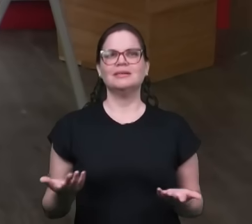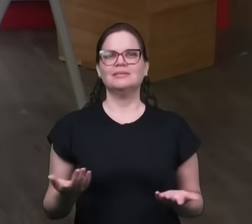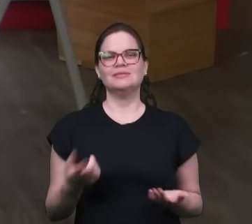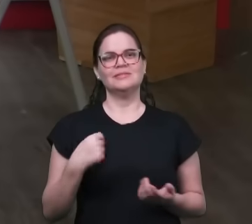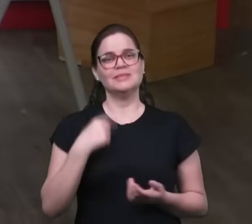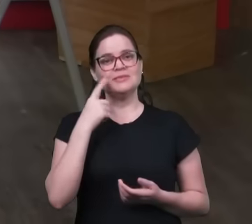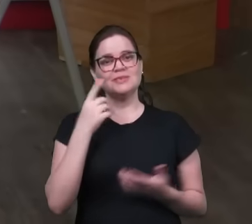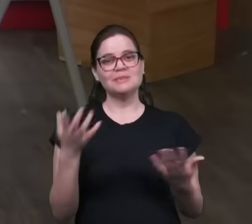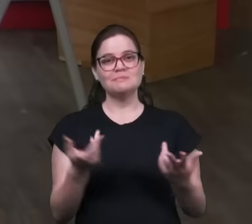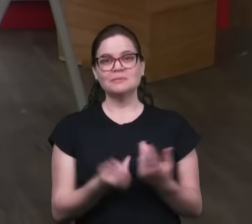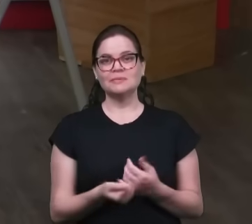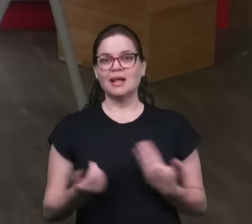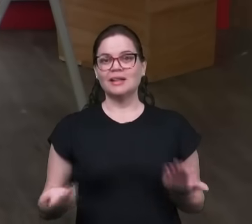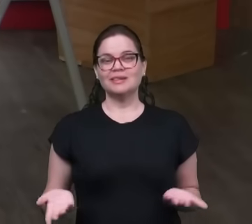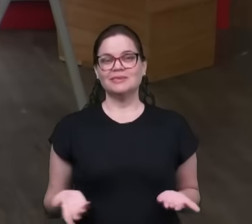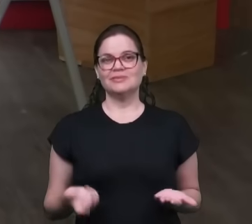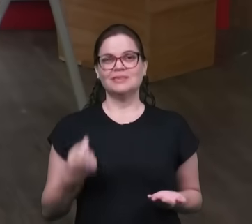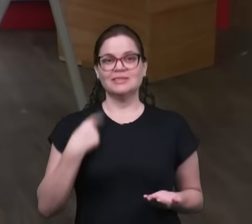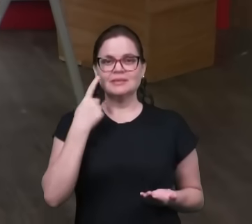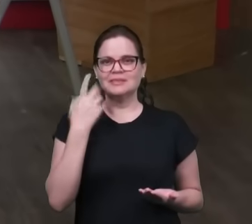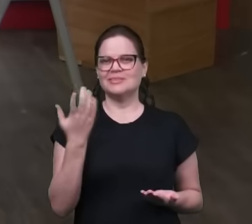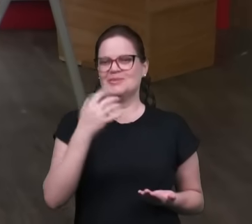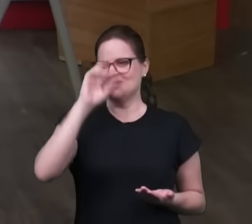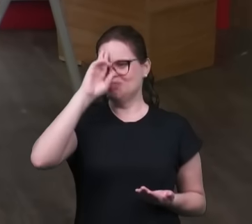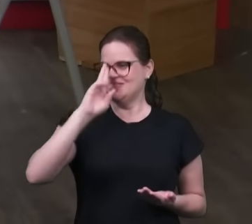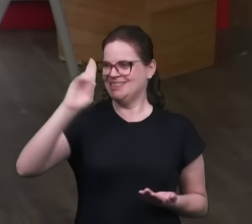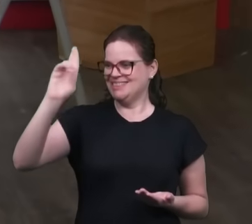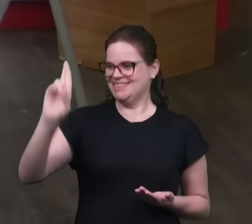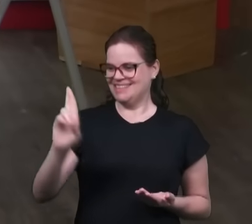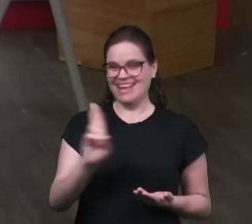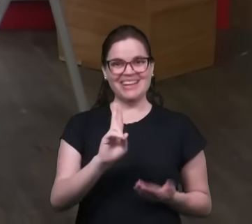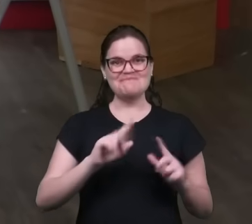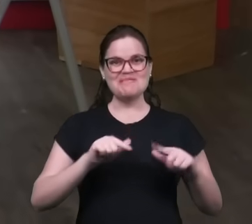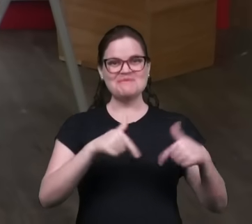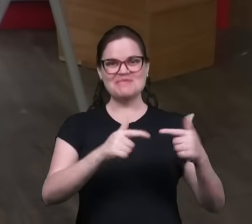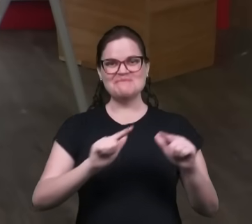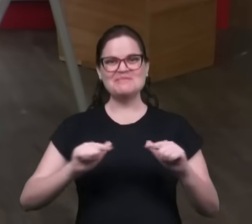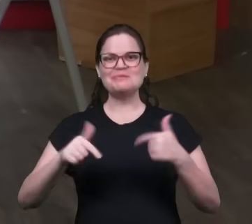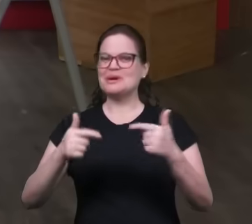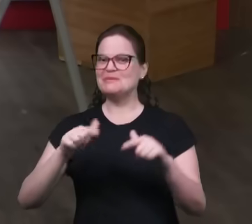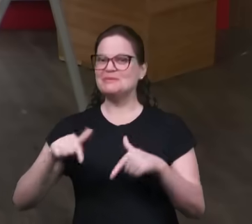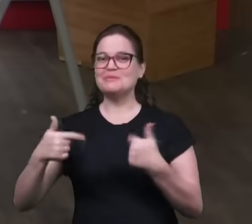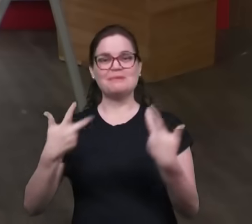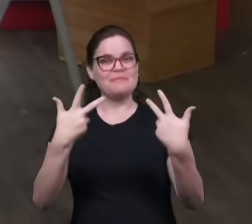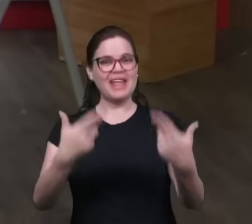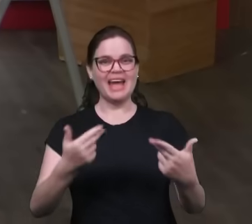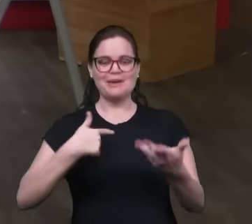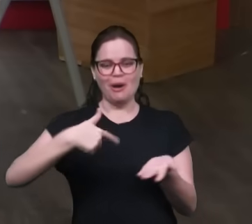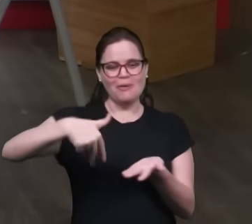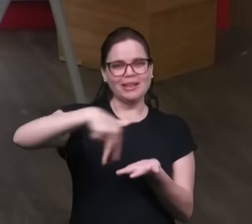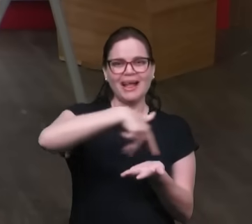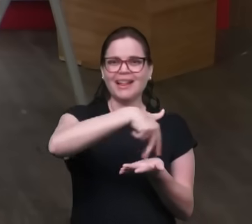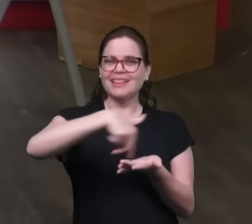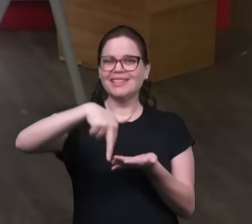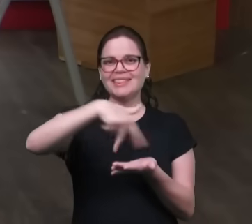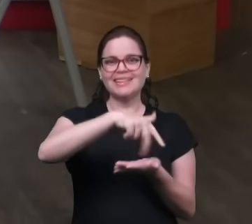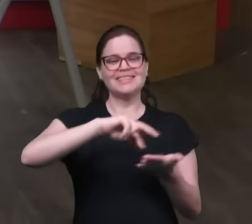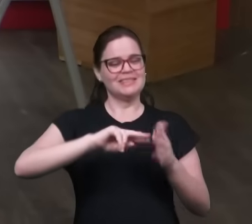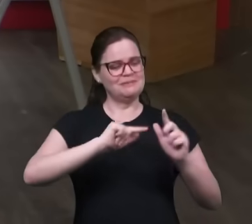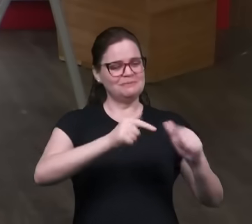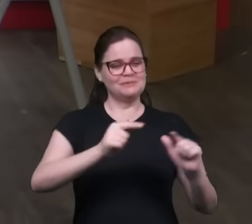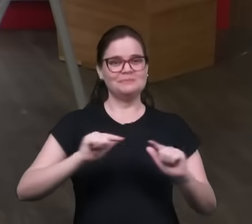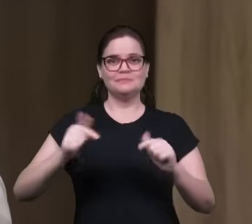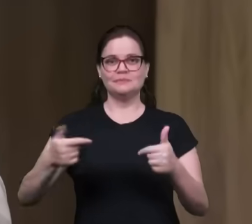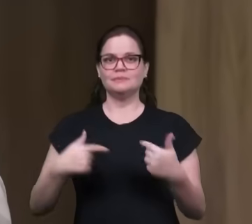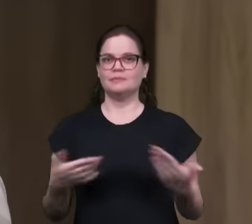mais do que Jesus está andando no meio da igreja, um ato desse, um momento desse glorioso, não é verdade? Verdade. E agora